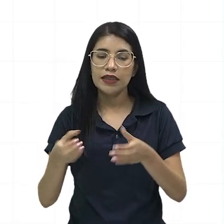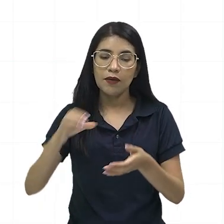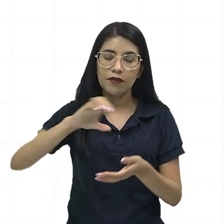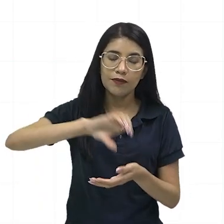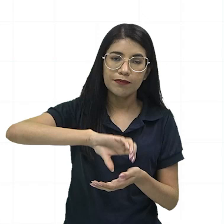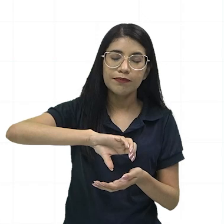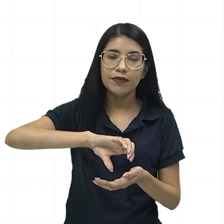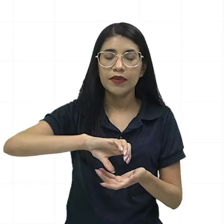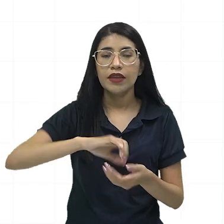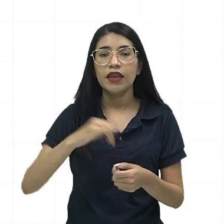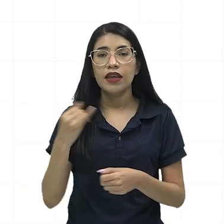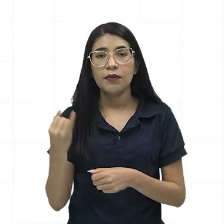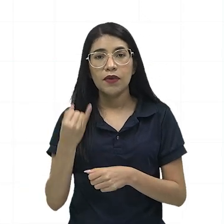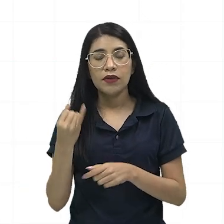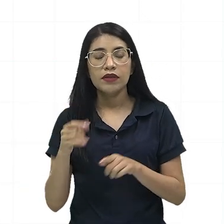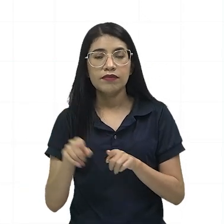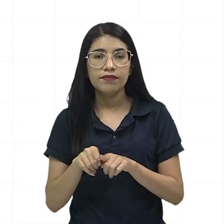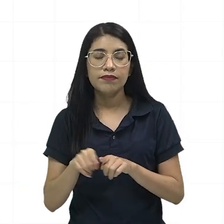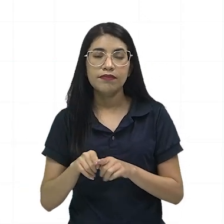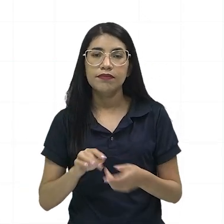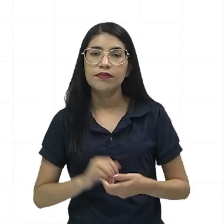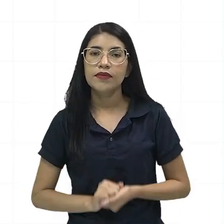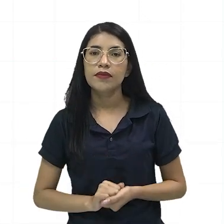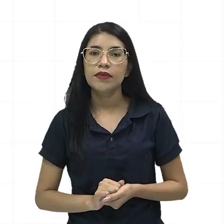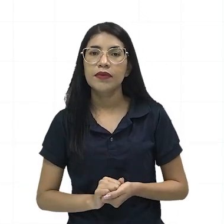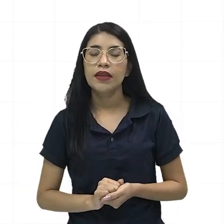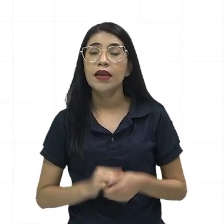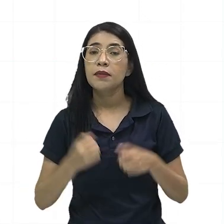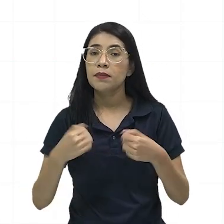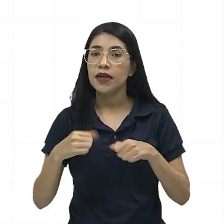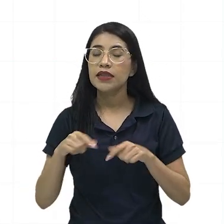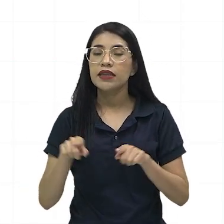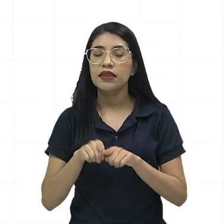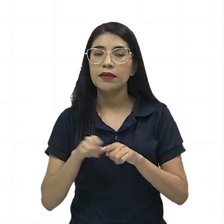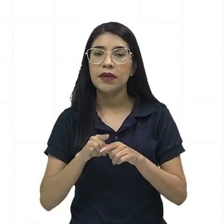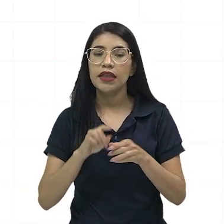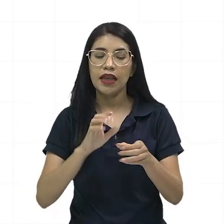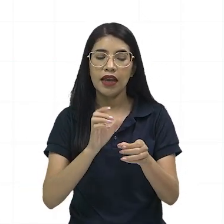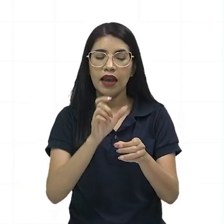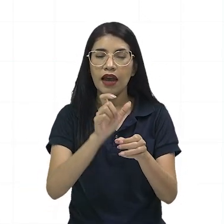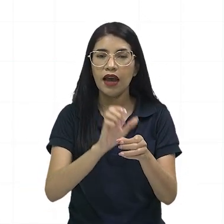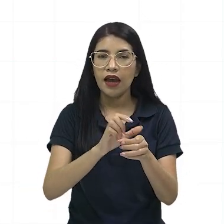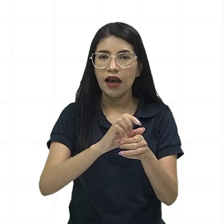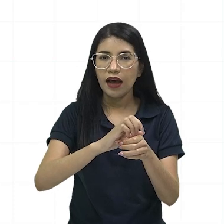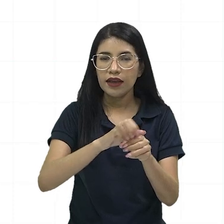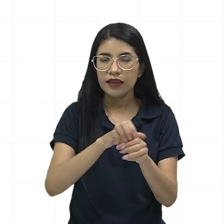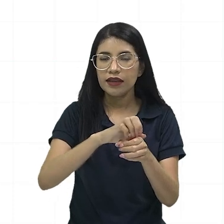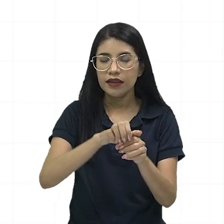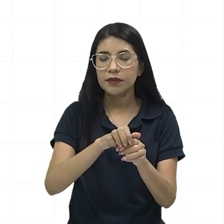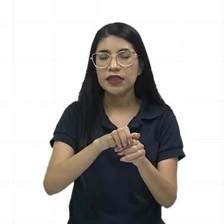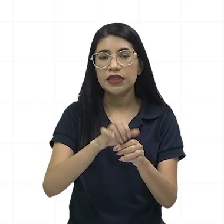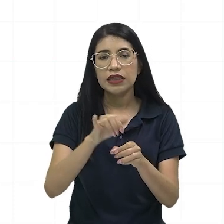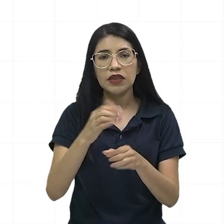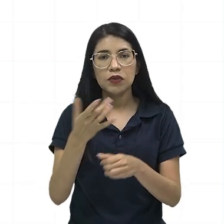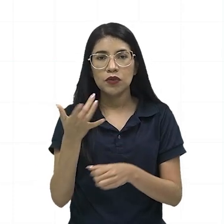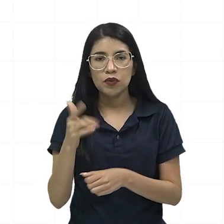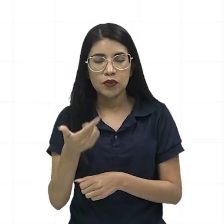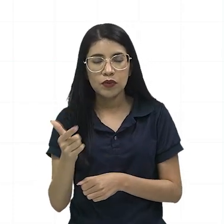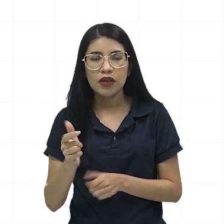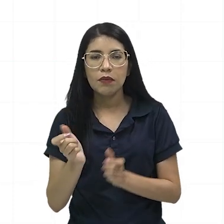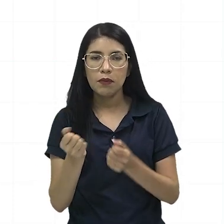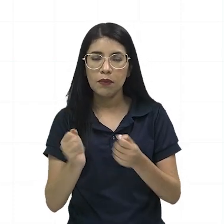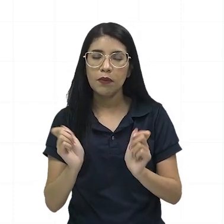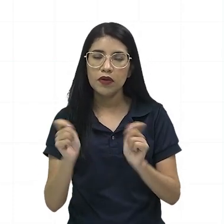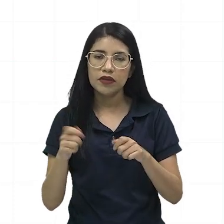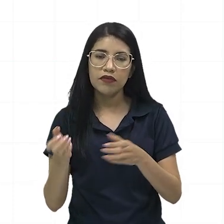baixo. O interessante seria que elas estivessem tampadas, mas se não pode tampar, a gente coloca de cabeça para baixo, que